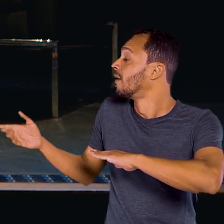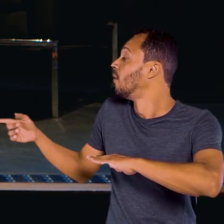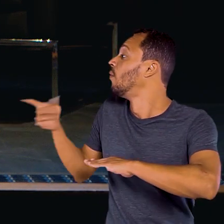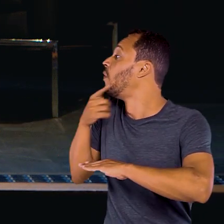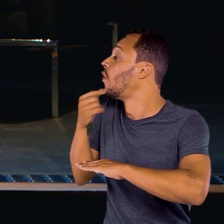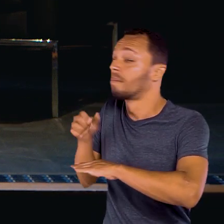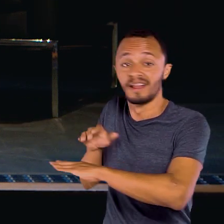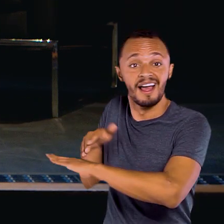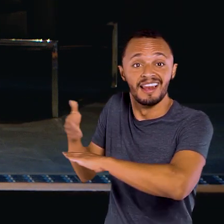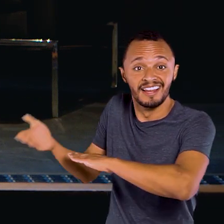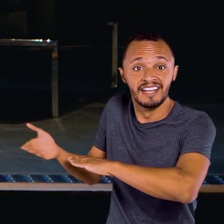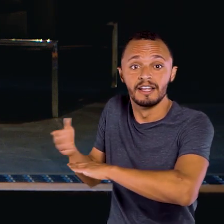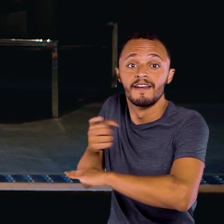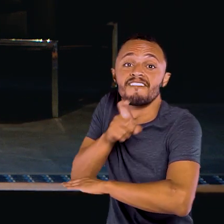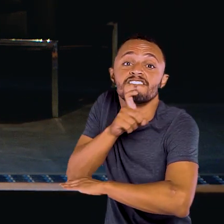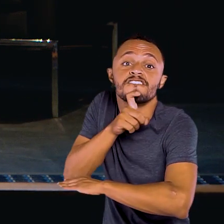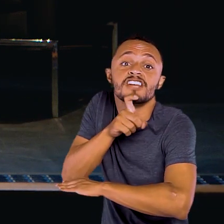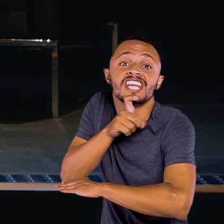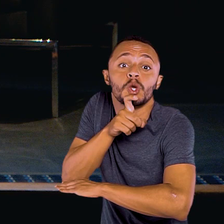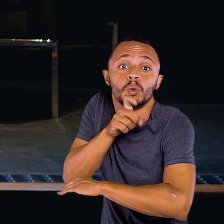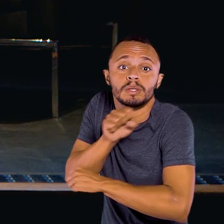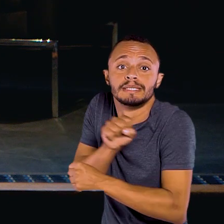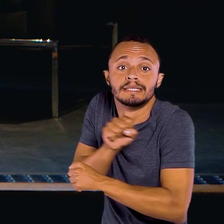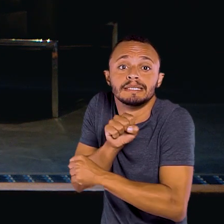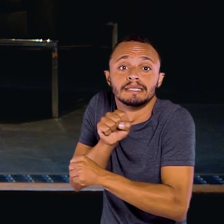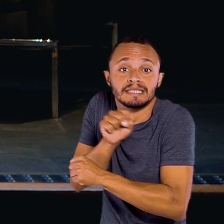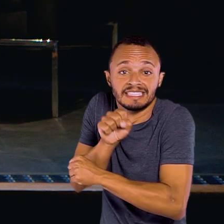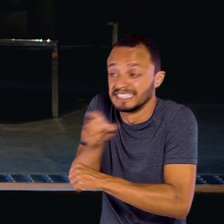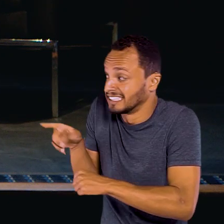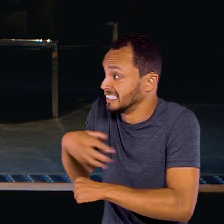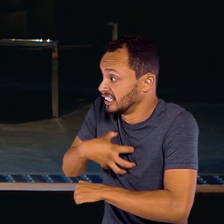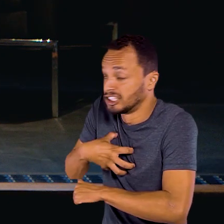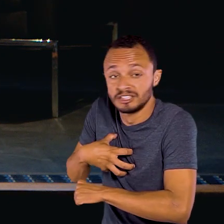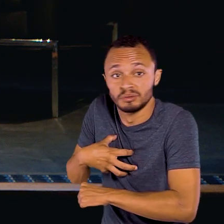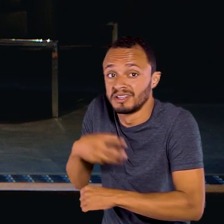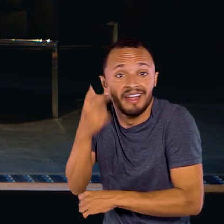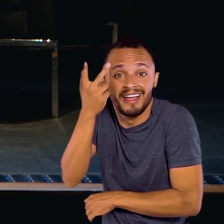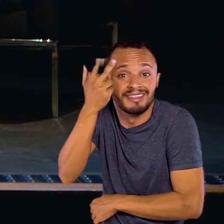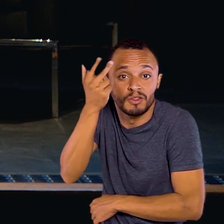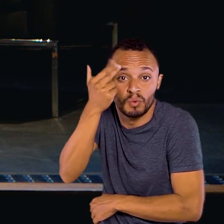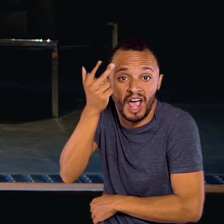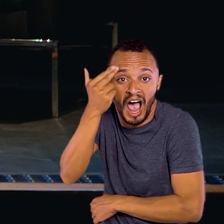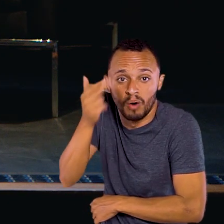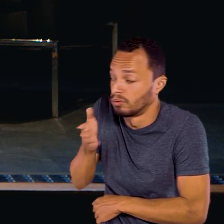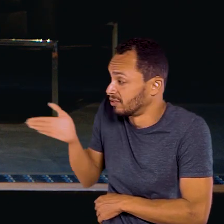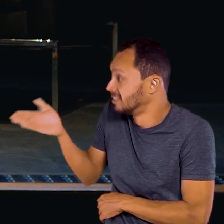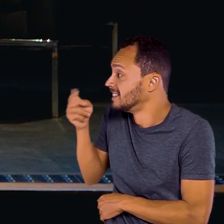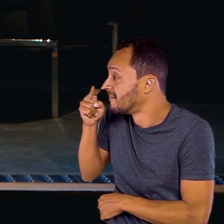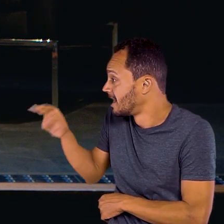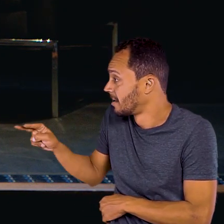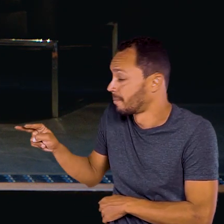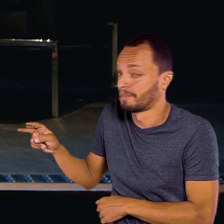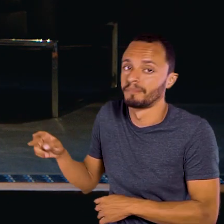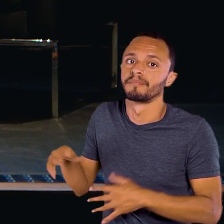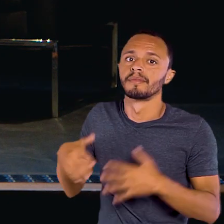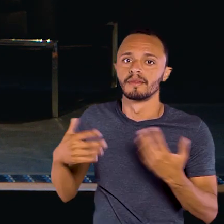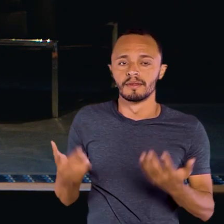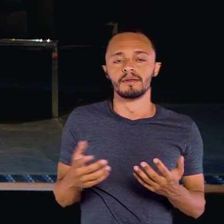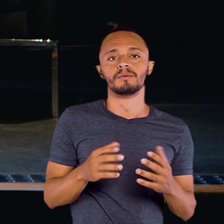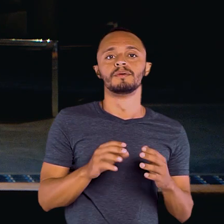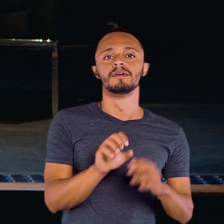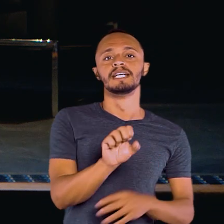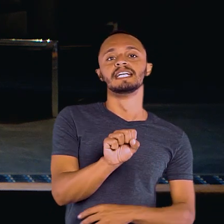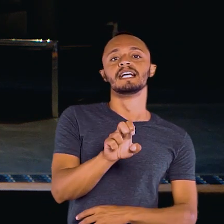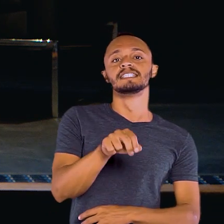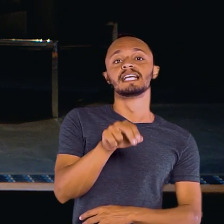tranquilidade, né? Então, essa senzala virou a casa dos fundos, que depois virou o quarto, o sótão,